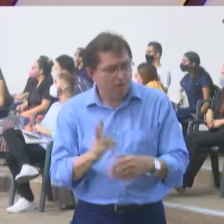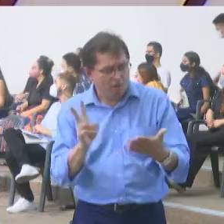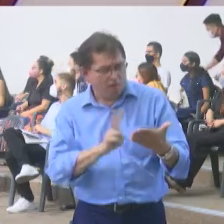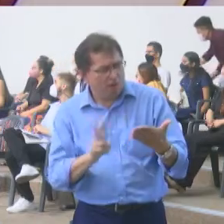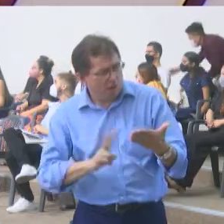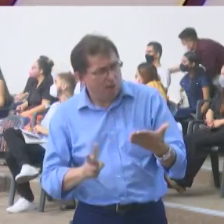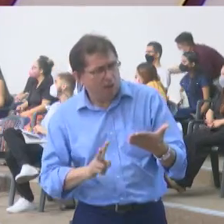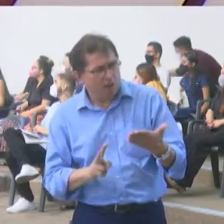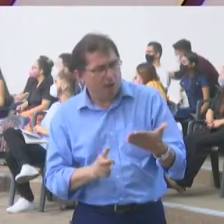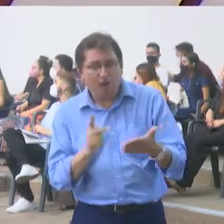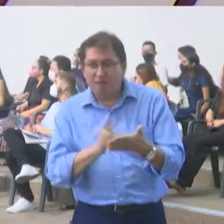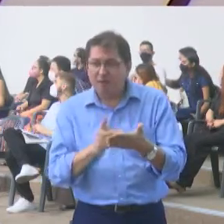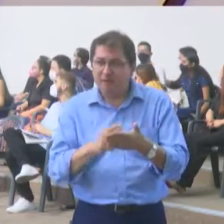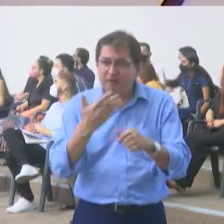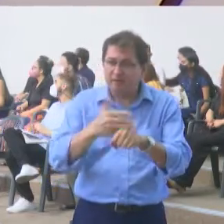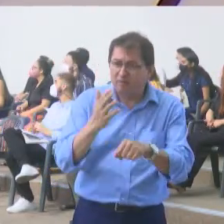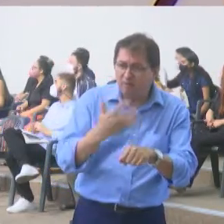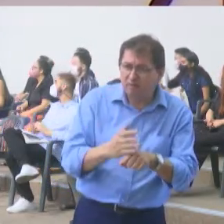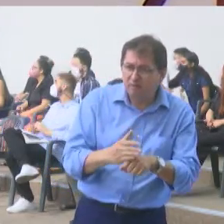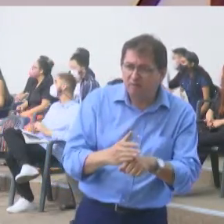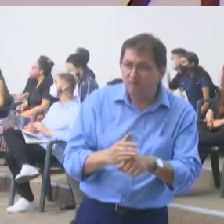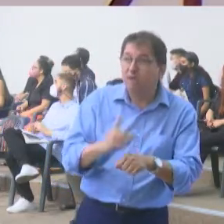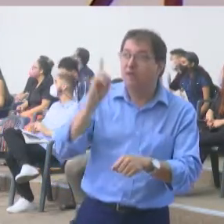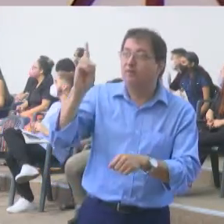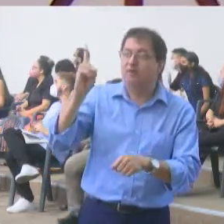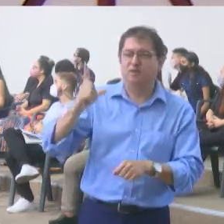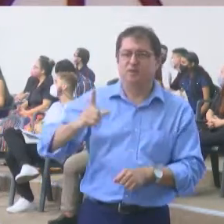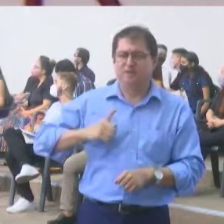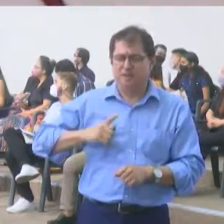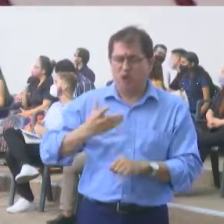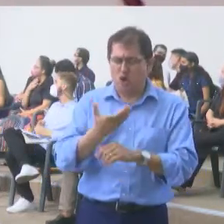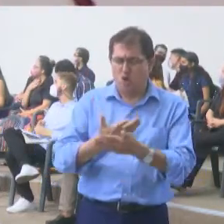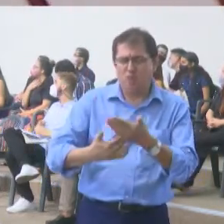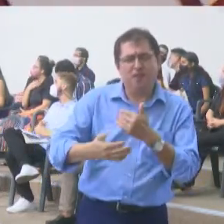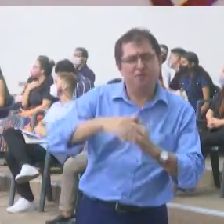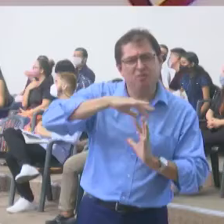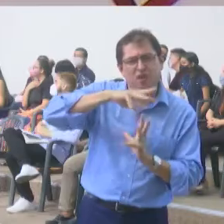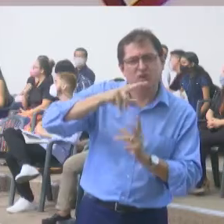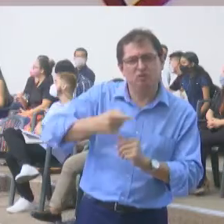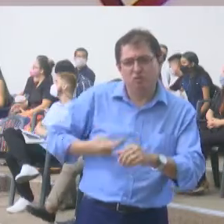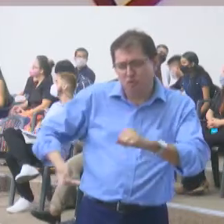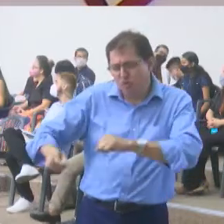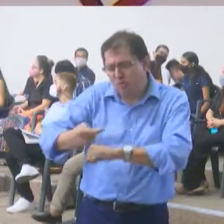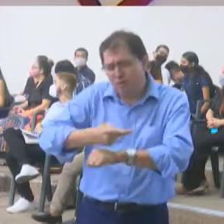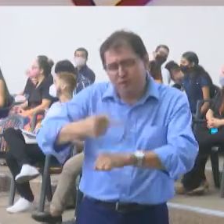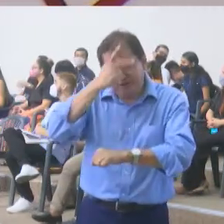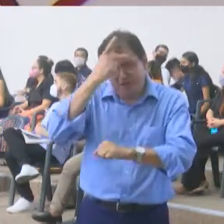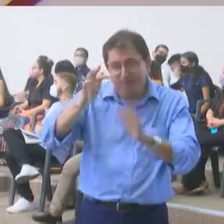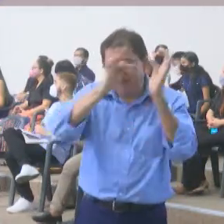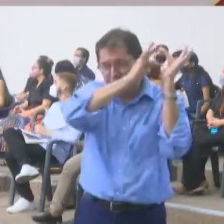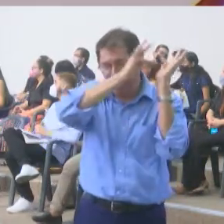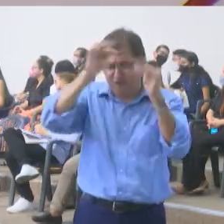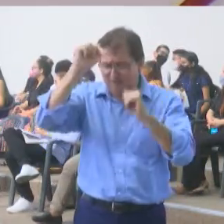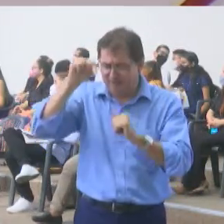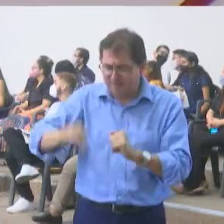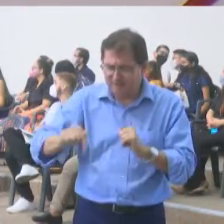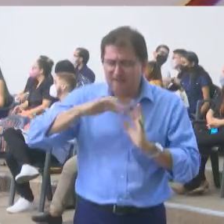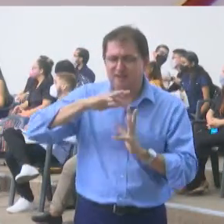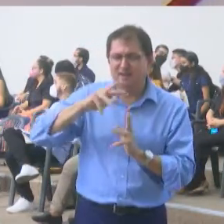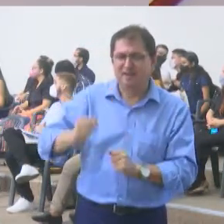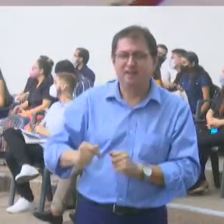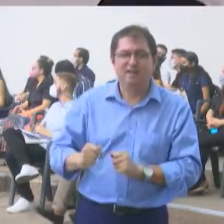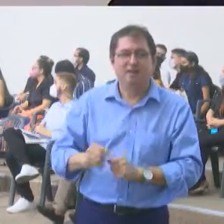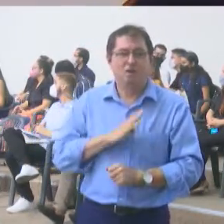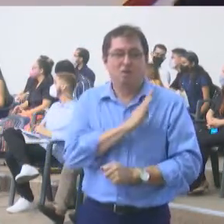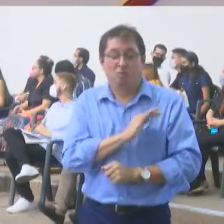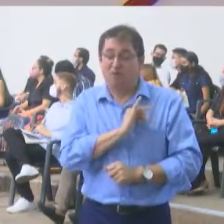Deus tem o mundo nas suas mãos, e os seus olhos procuram os fiéis da terra. Boaz está dizendo, eu estou hoje recebendo essa